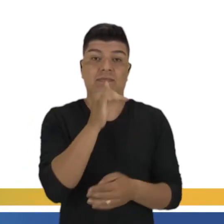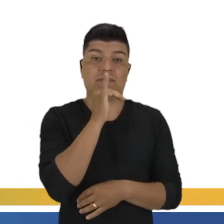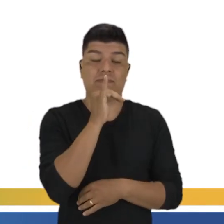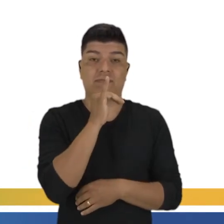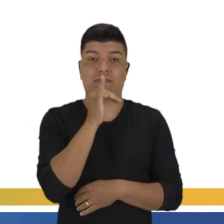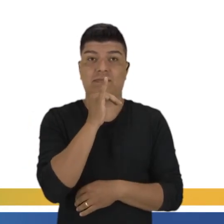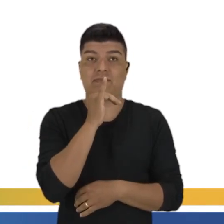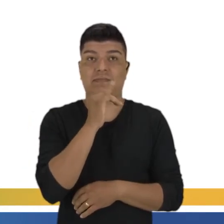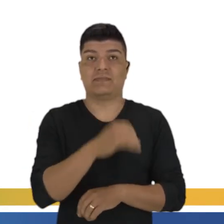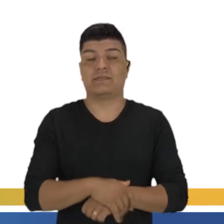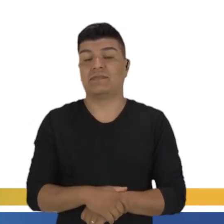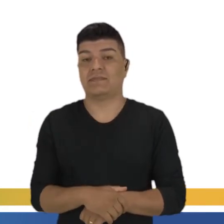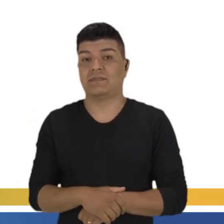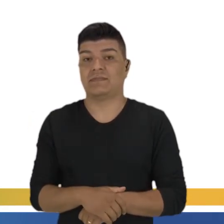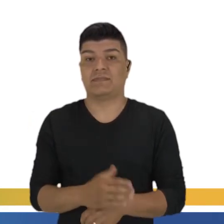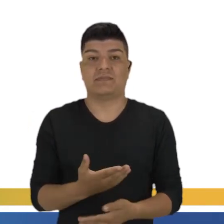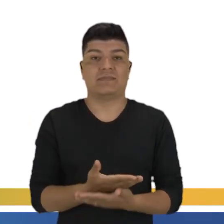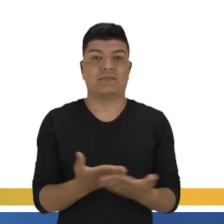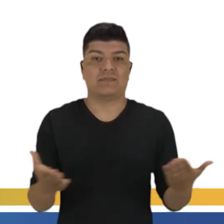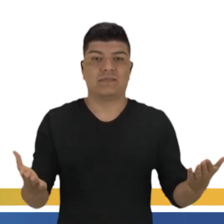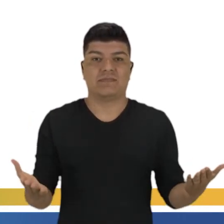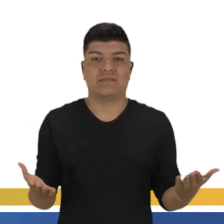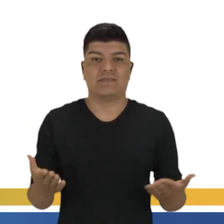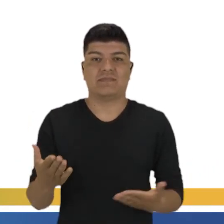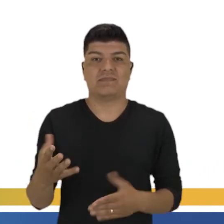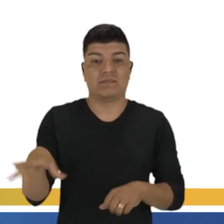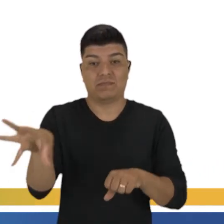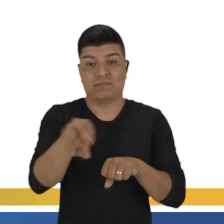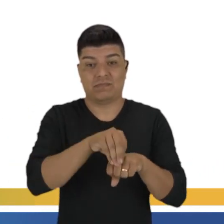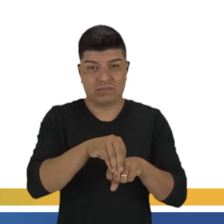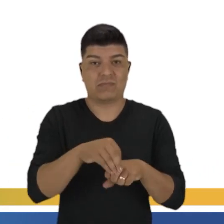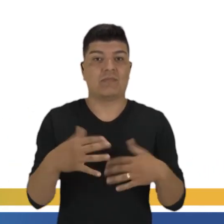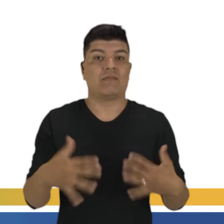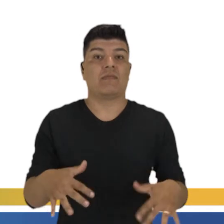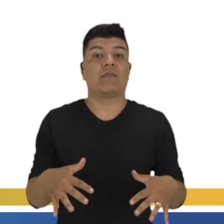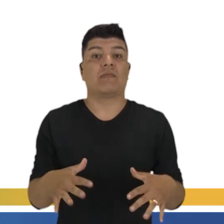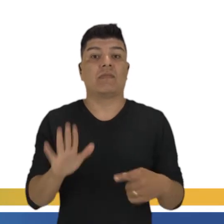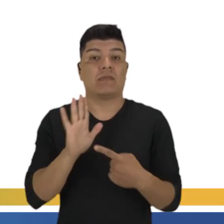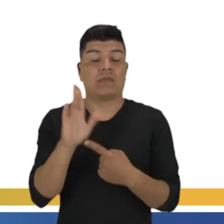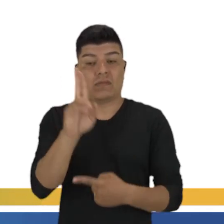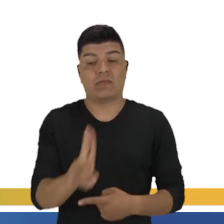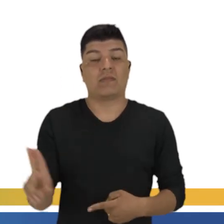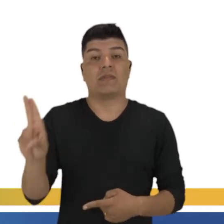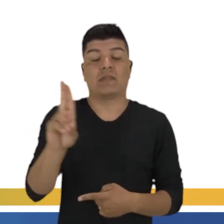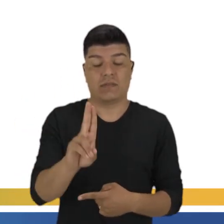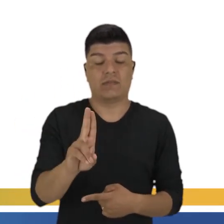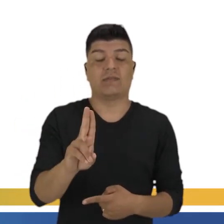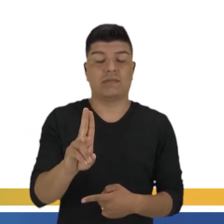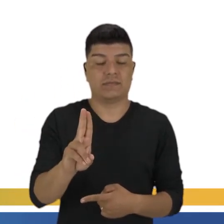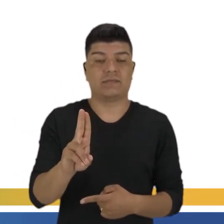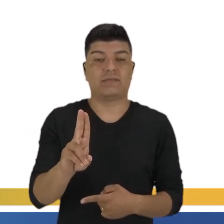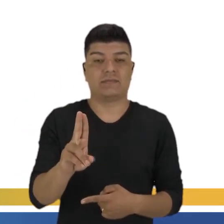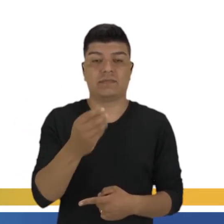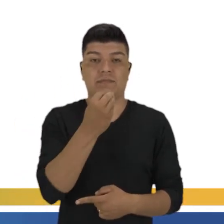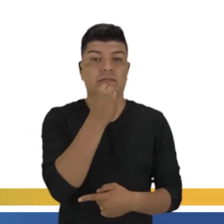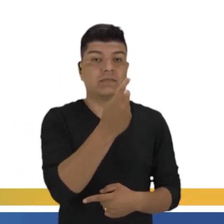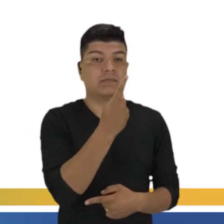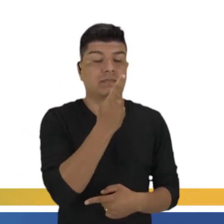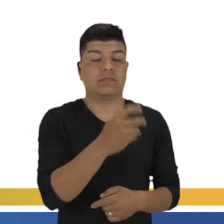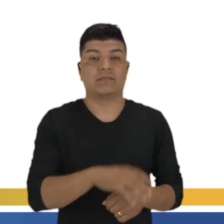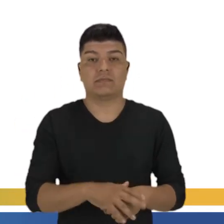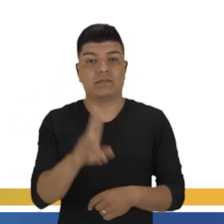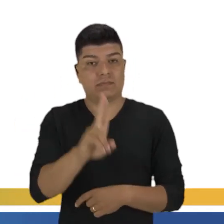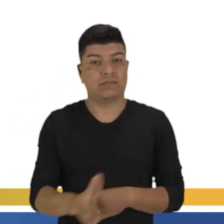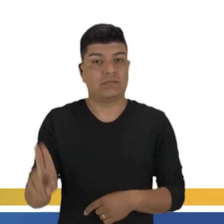exemplo para vocês aprofundarem seus conhecimentos e aplicar, né, a proporcionalidade